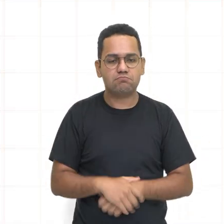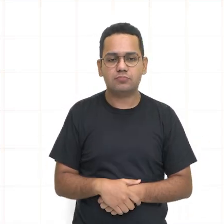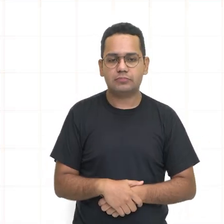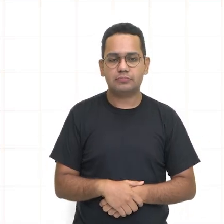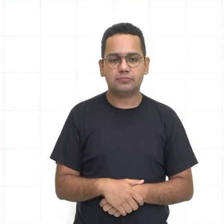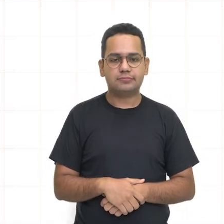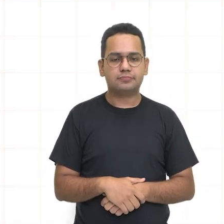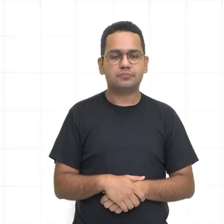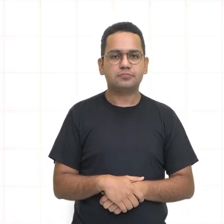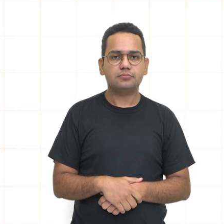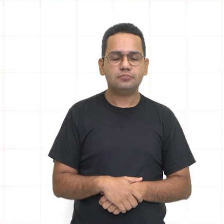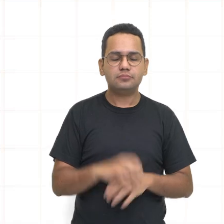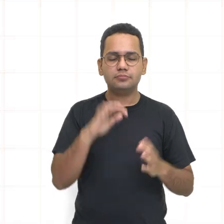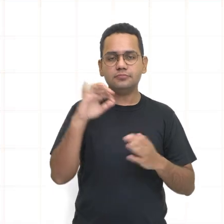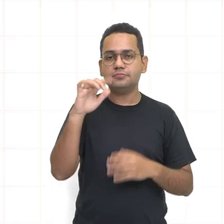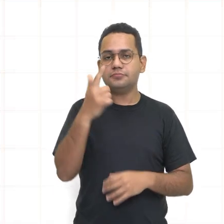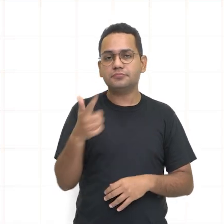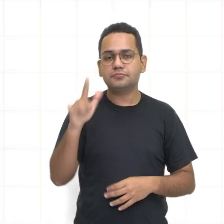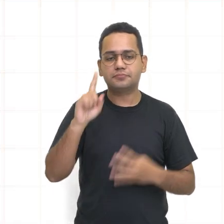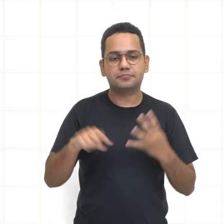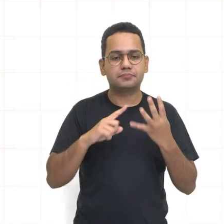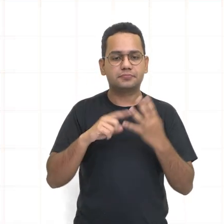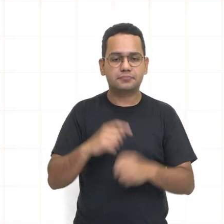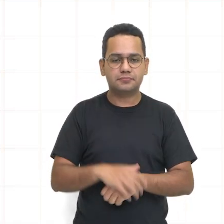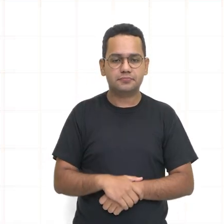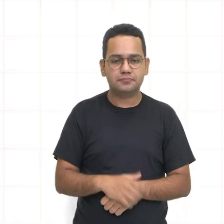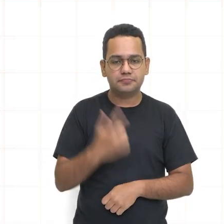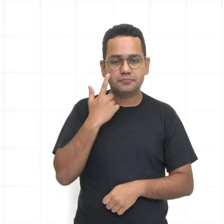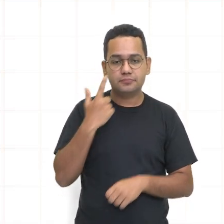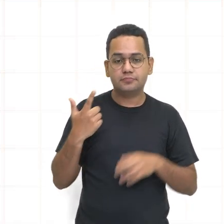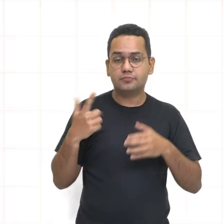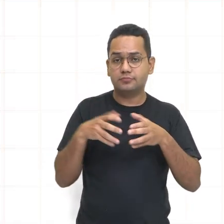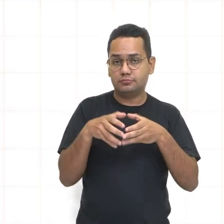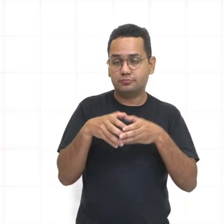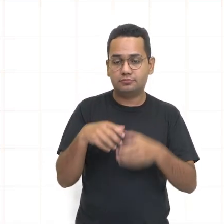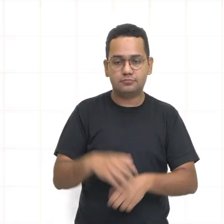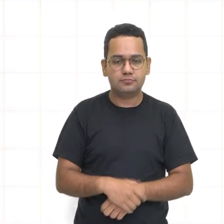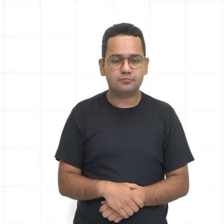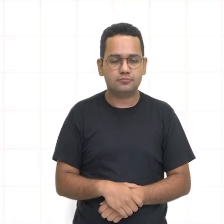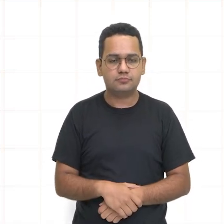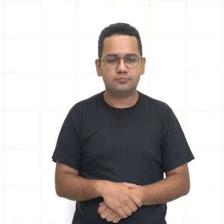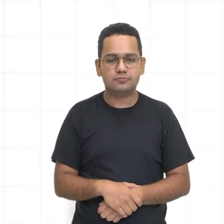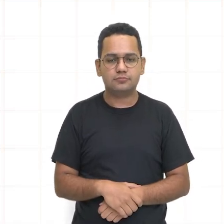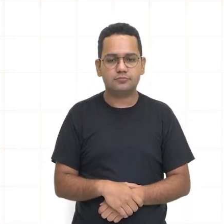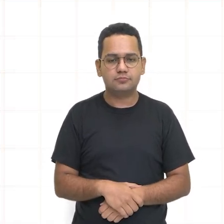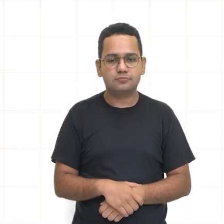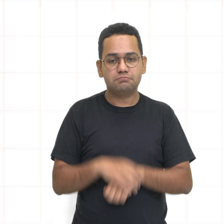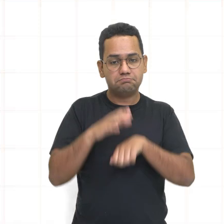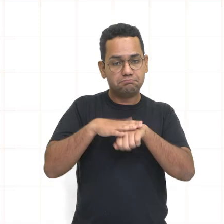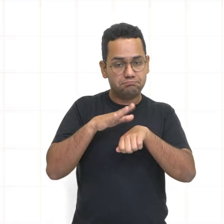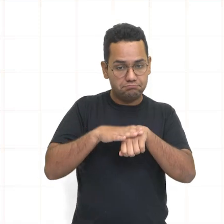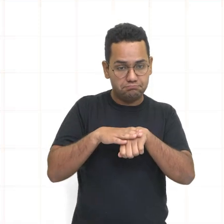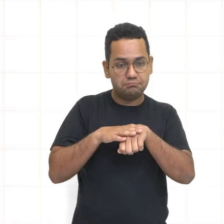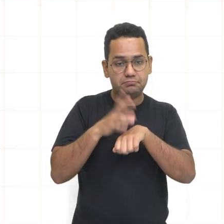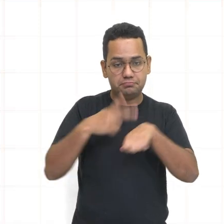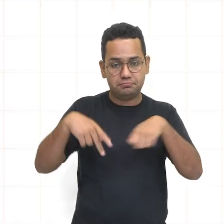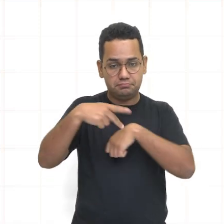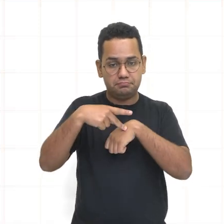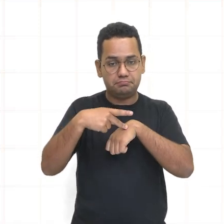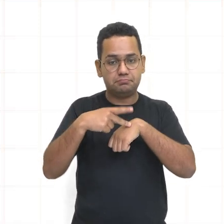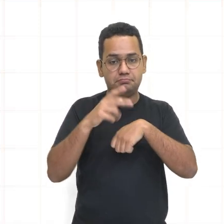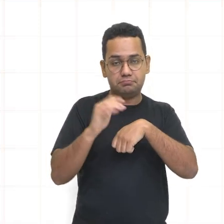E também vamos verificar o movimento de não alinhados, posição independente para países